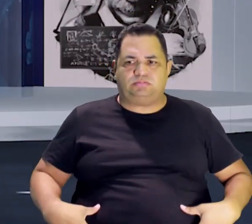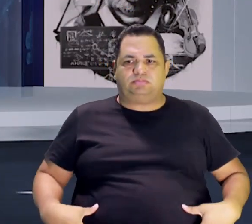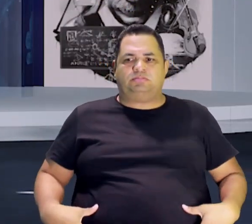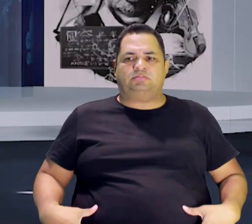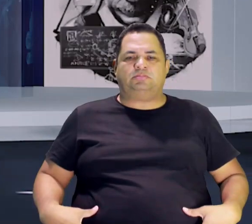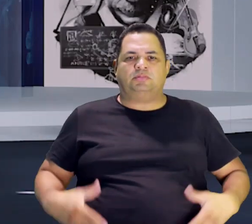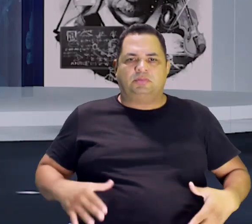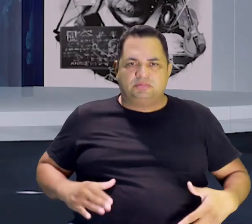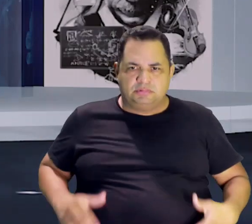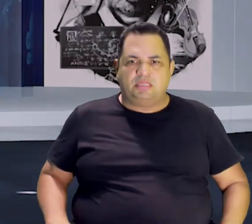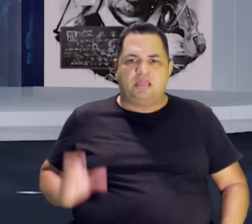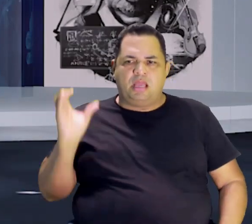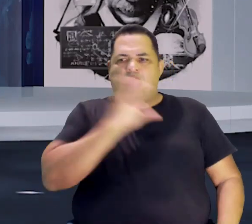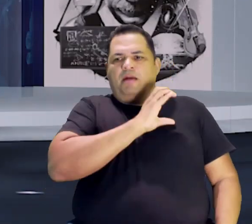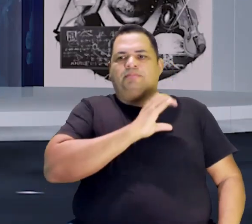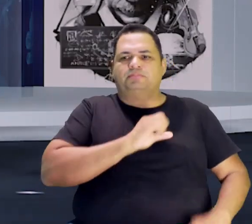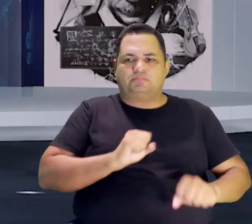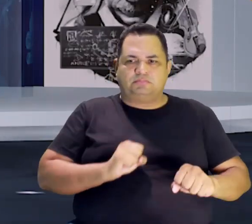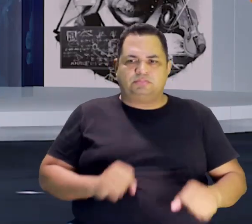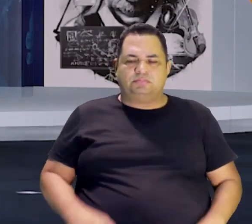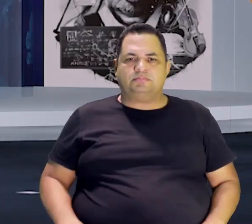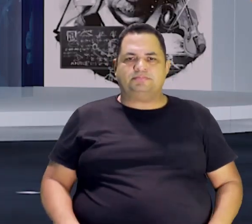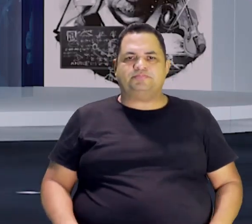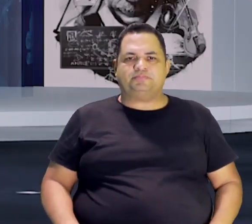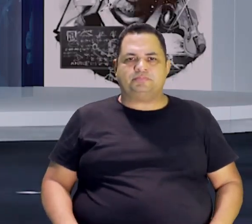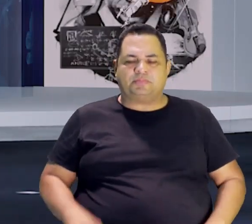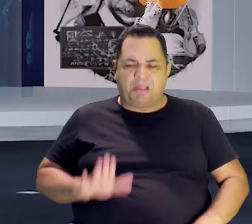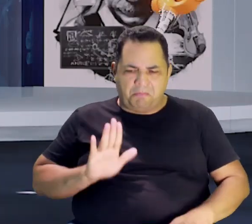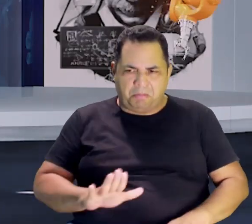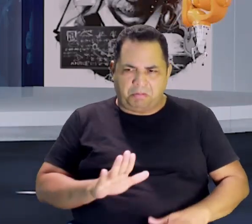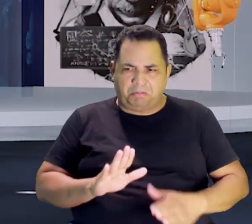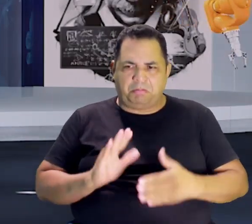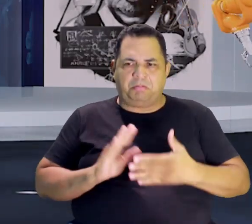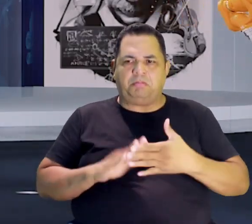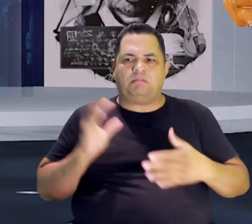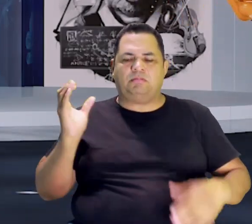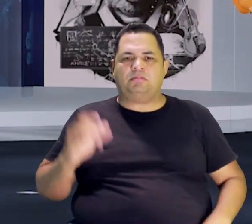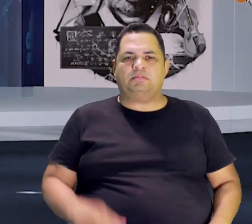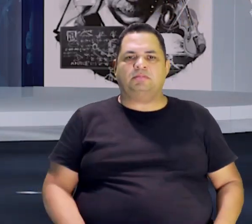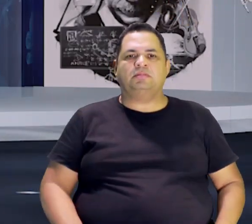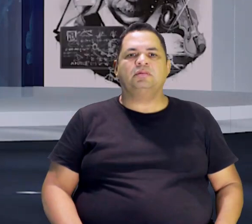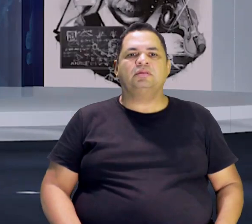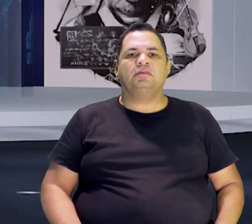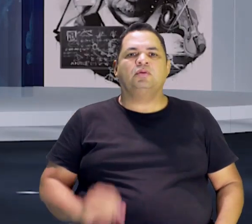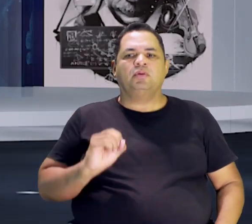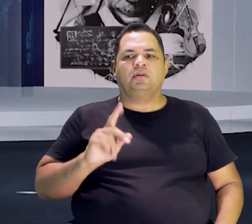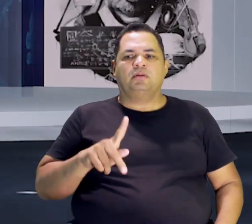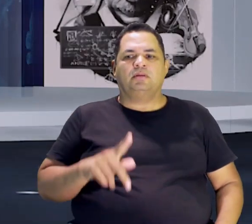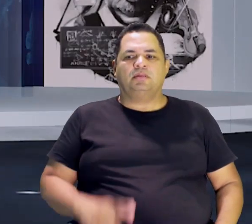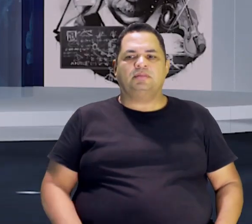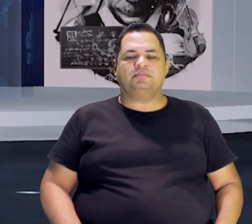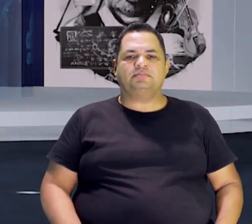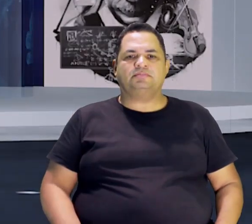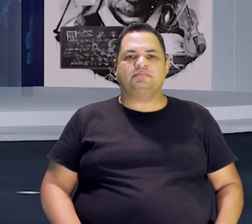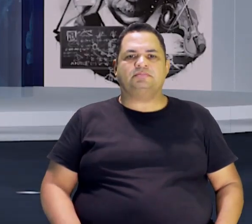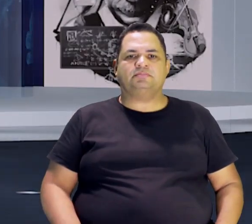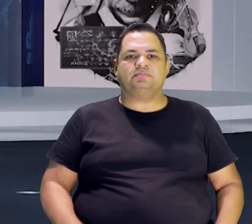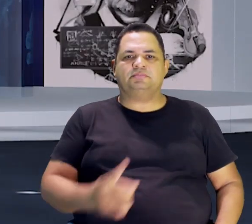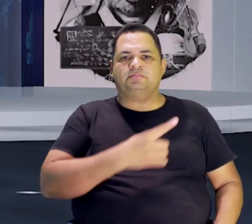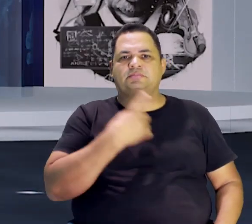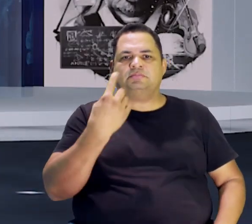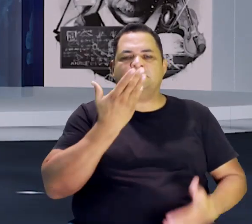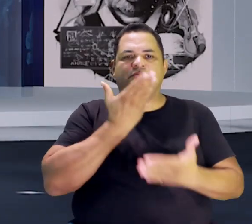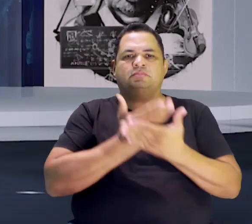Quando ele arranca com muita velocidade, né? Uma aceleração maior, a velocidade varia muito rápido. ok? Então, isso que nós vamos